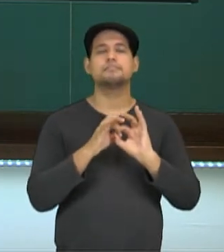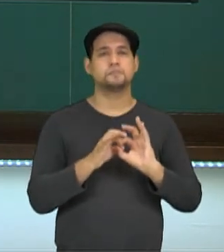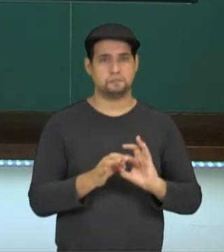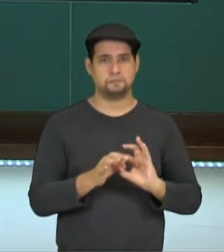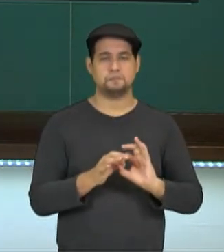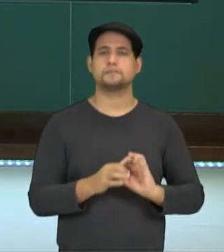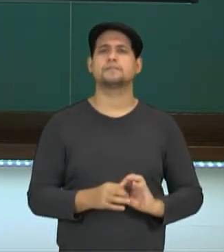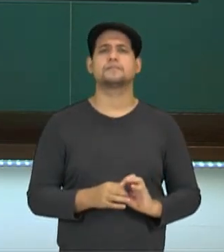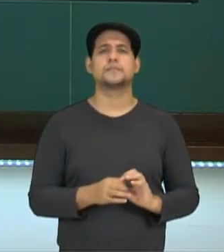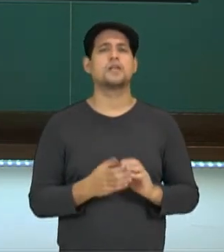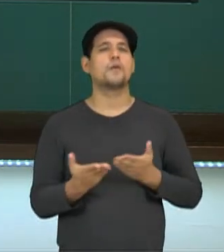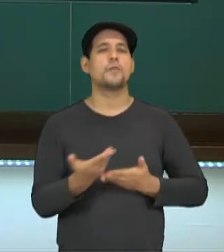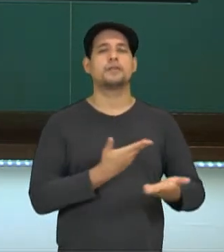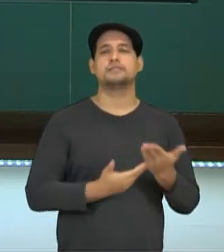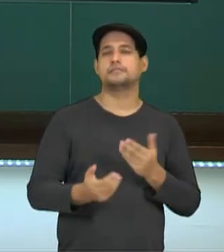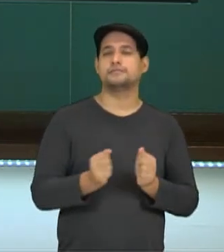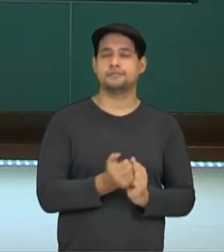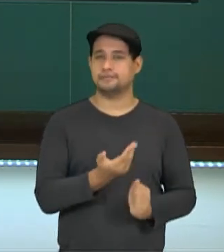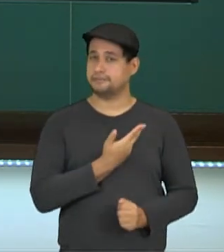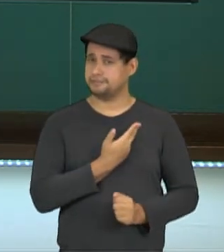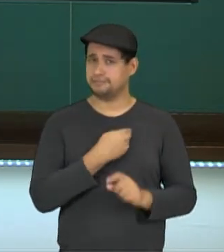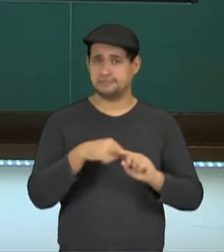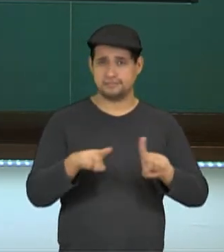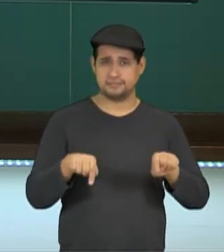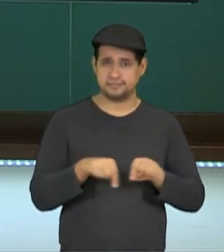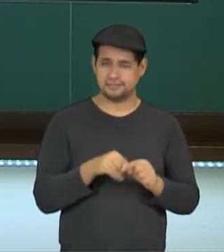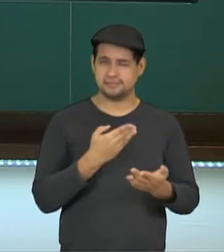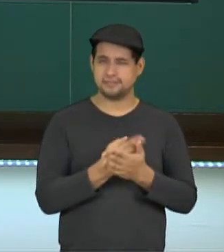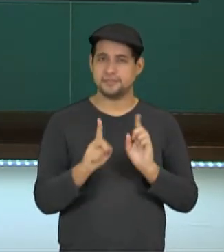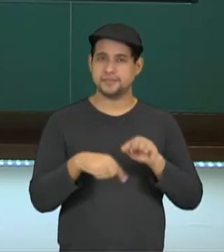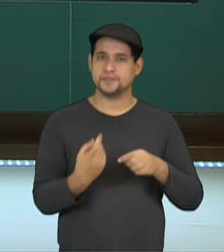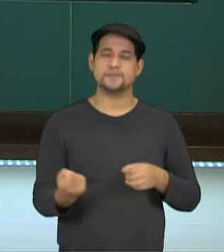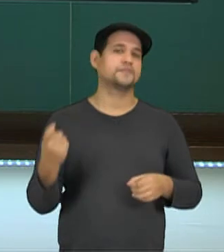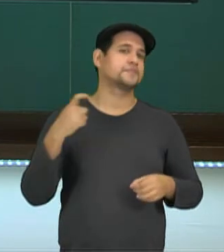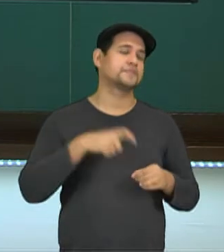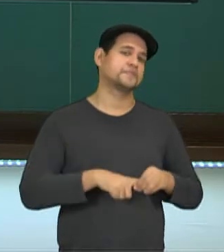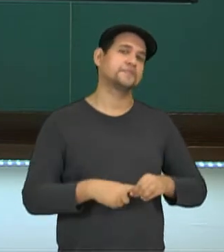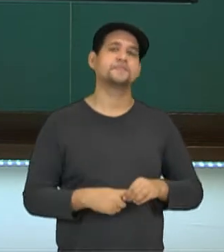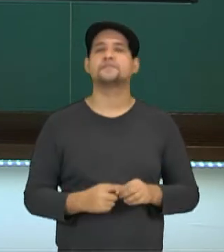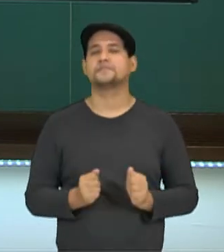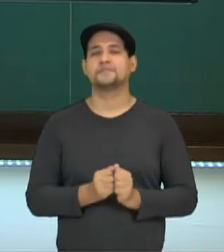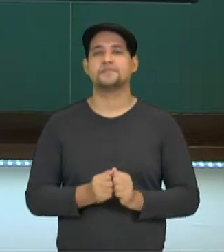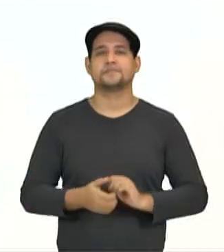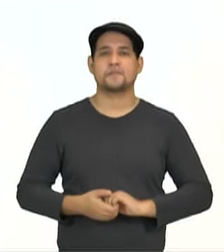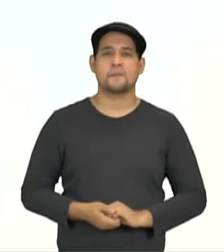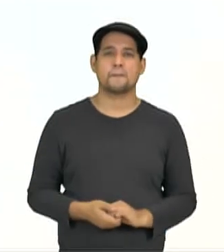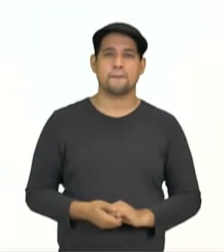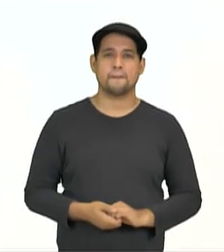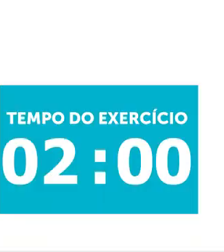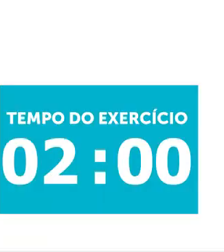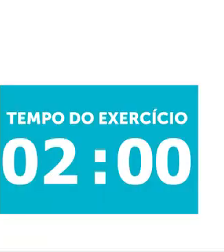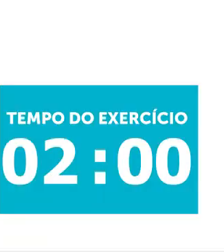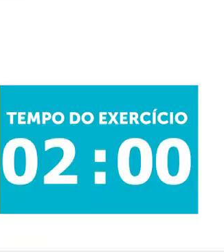perseverança. Compartilhe com seus colegas de sala de aula e a gente já vai fazer a correção da nossa atividade.